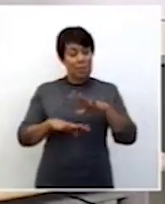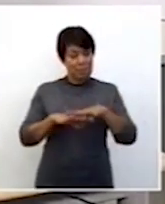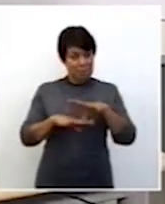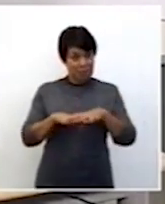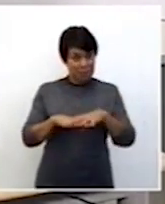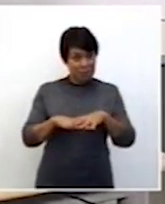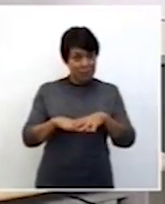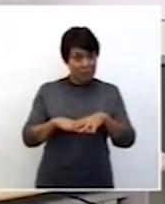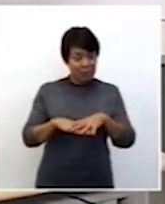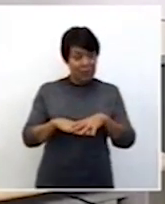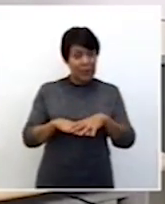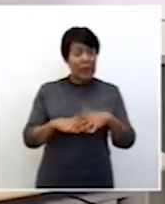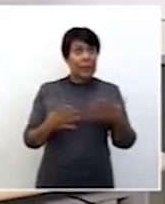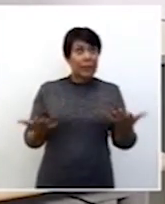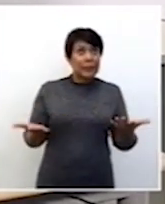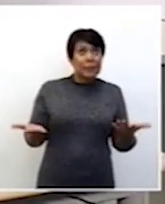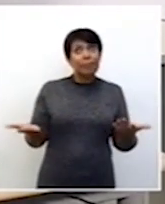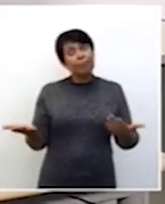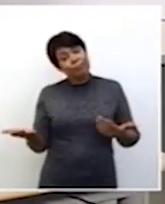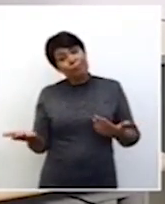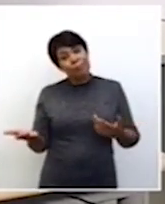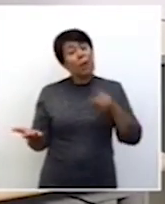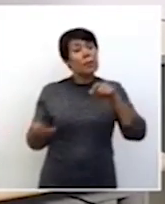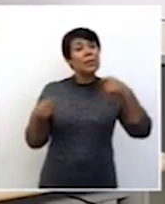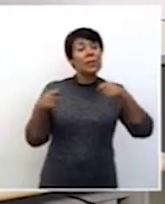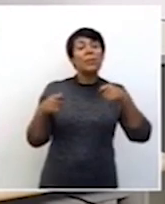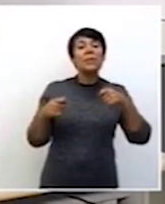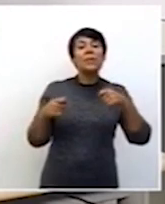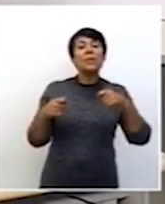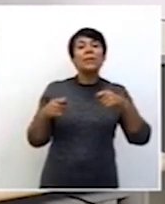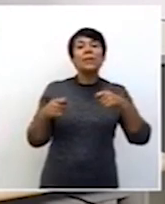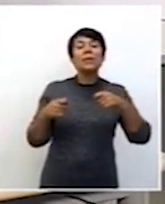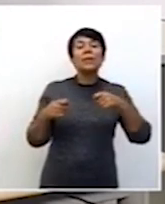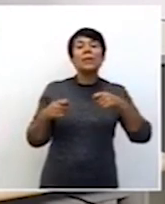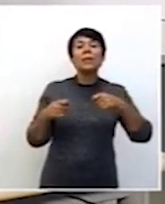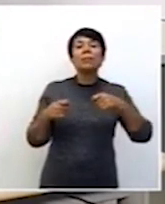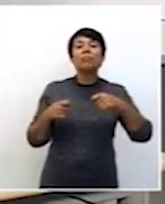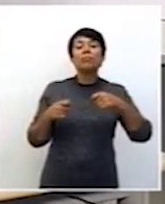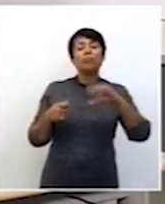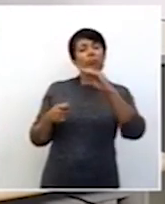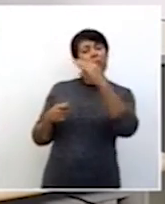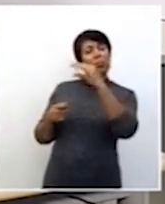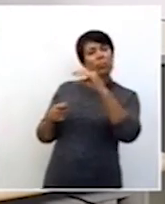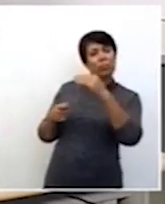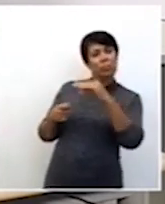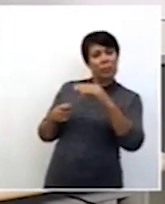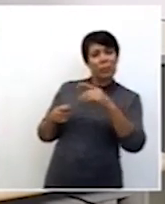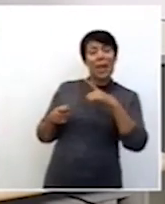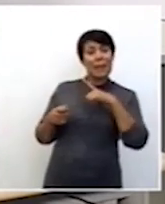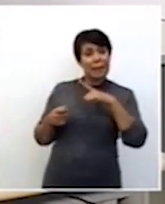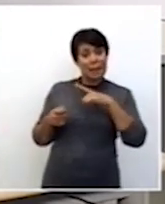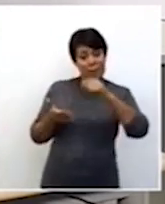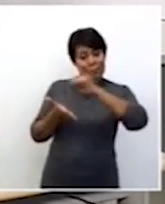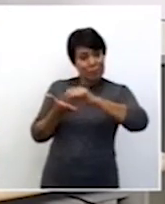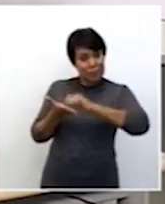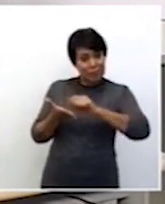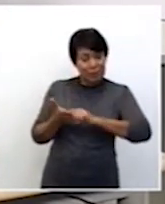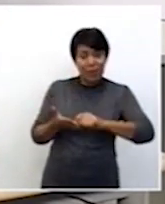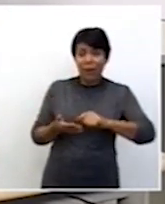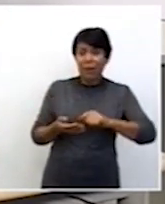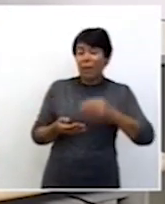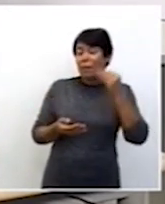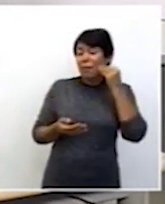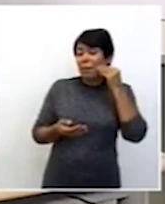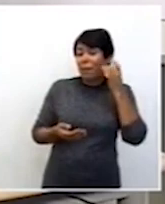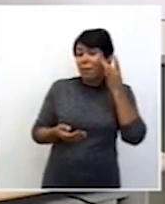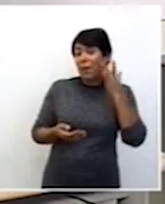são, digamos assim, que você tem que explicitar, né? Você tem que colocar algumas expressões para tentar facilitar a